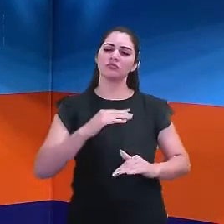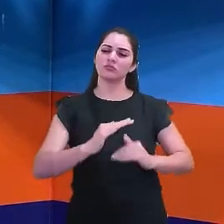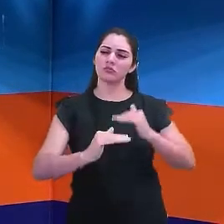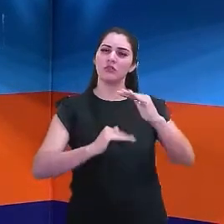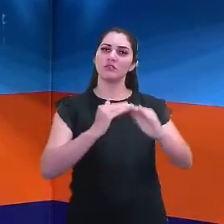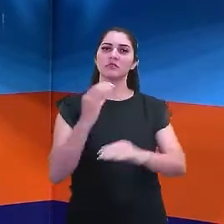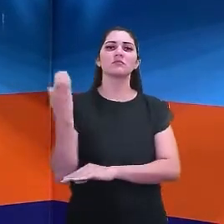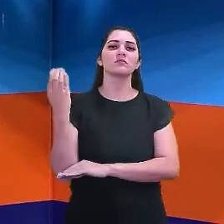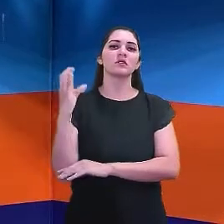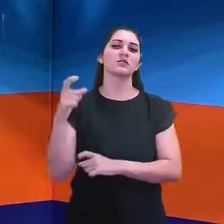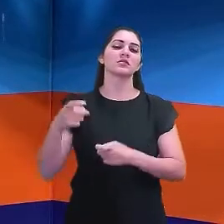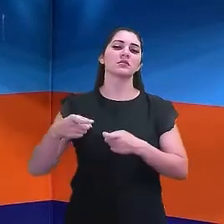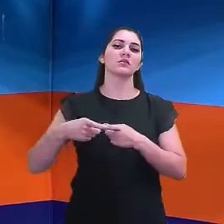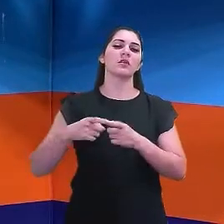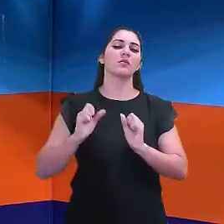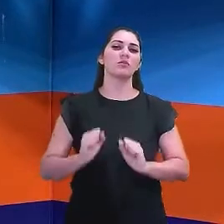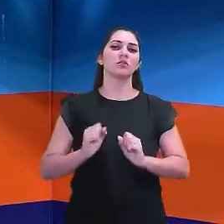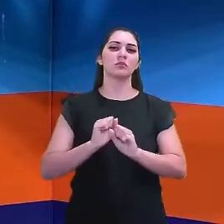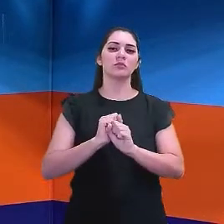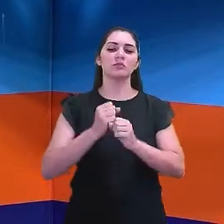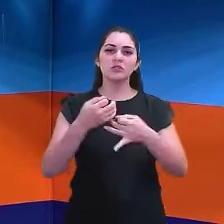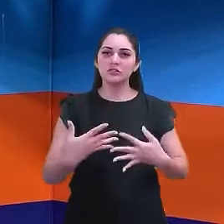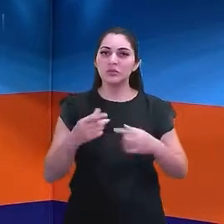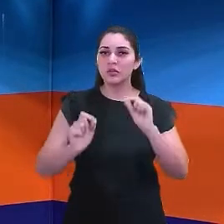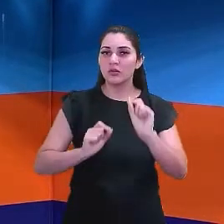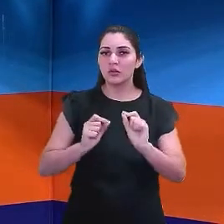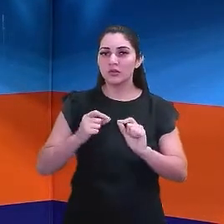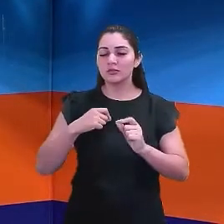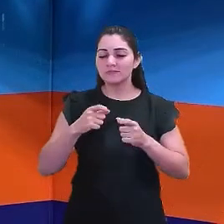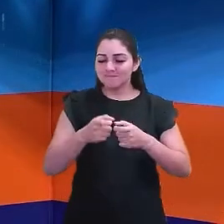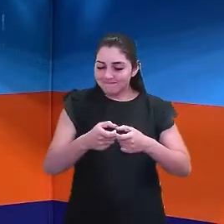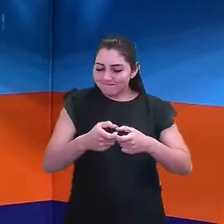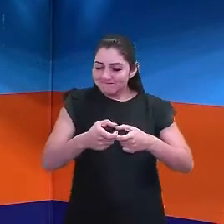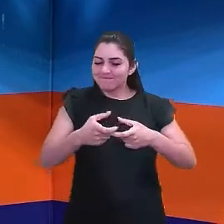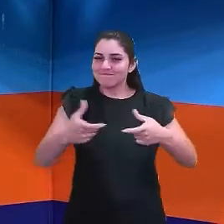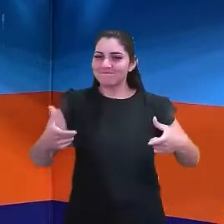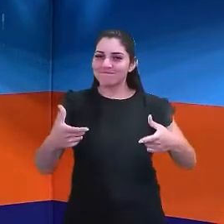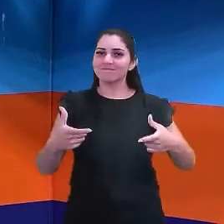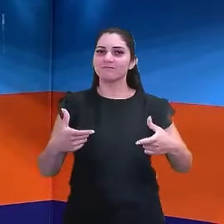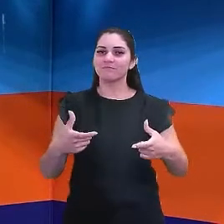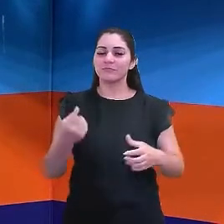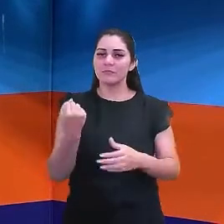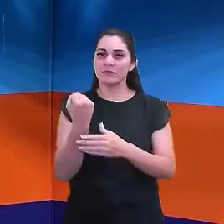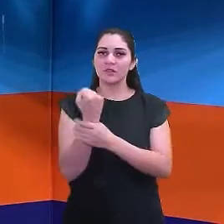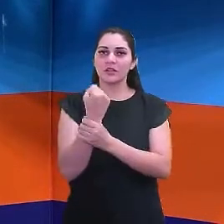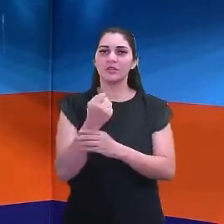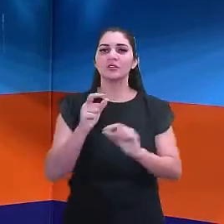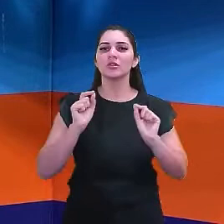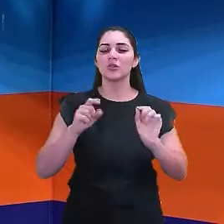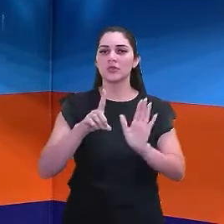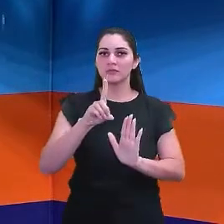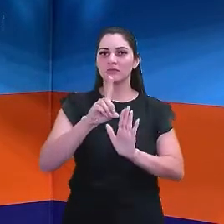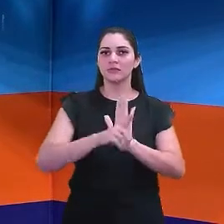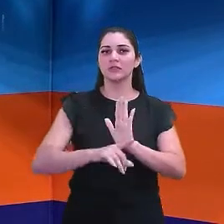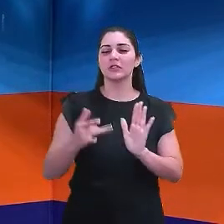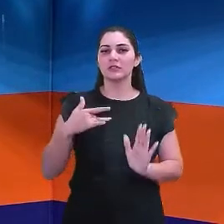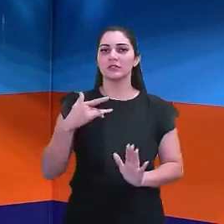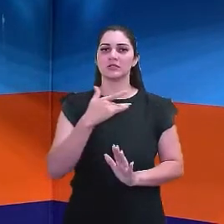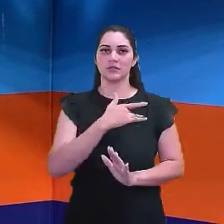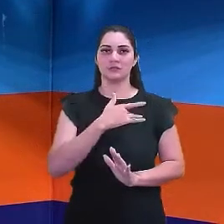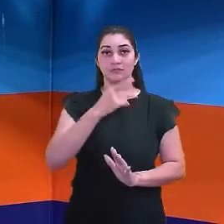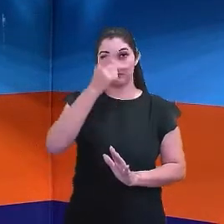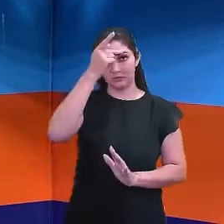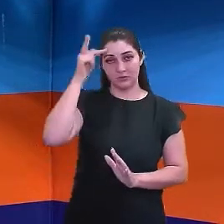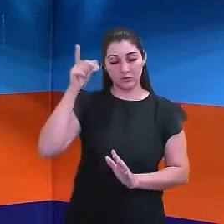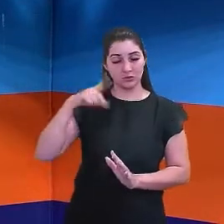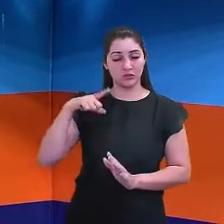ciência médica, a gente pode dizer que a gente fez passos gigantescos para garantir o direito à saúde das pessoas que têm